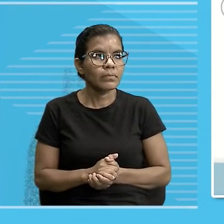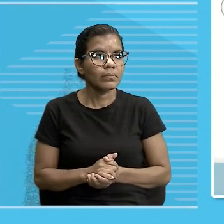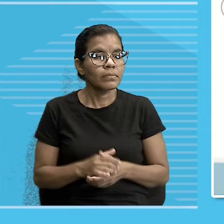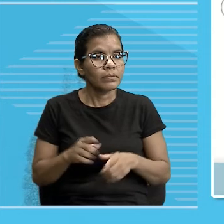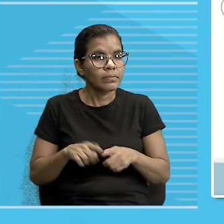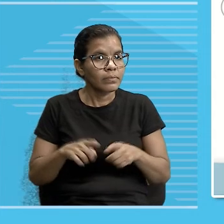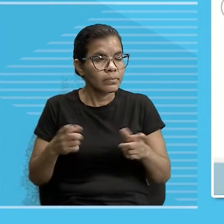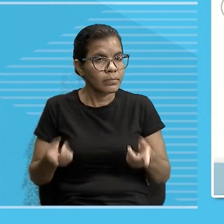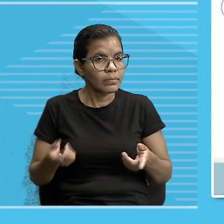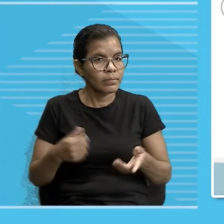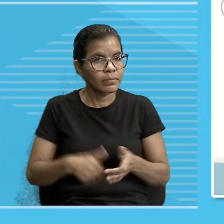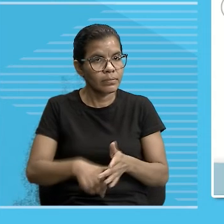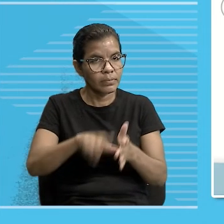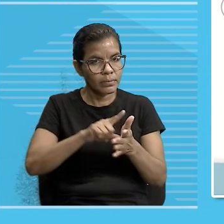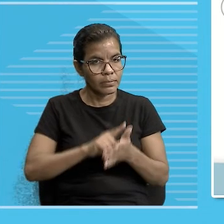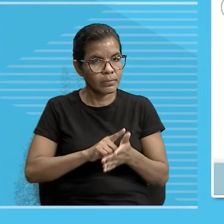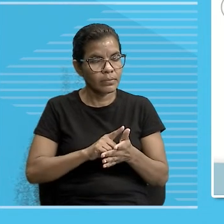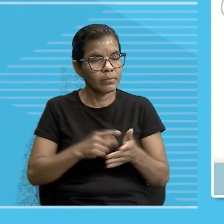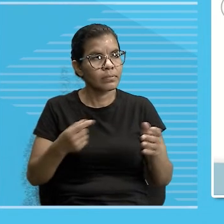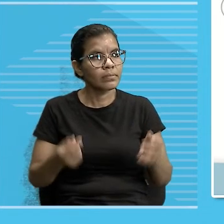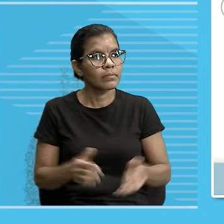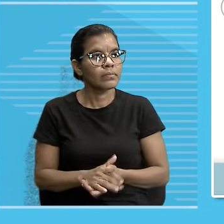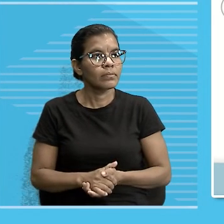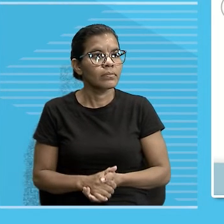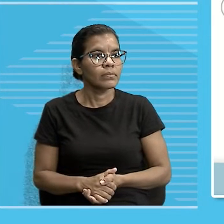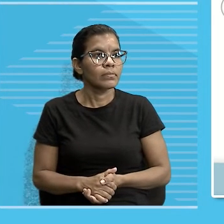Mas antes, deixa eu voltar aqui.